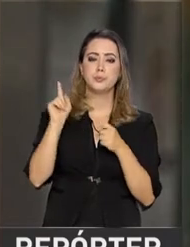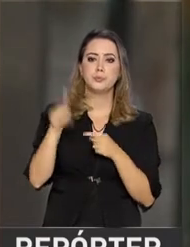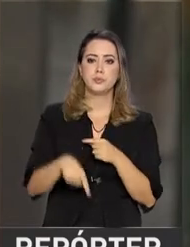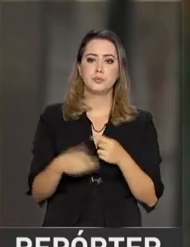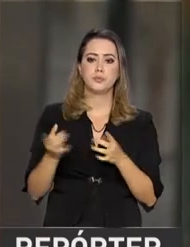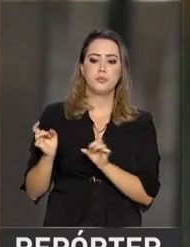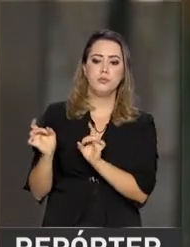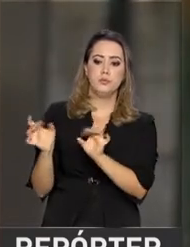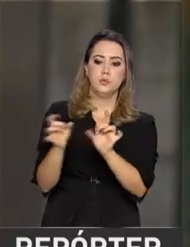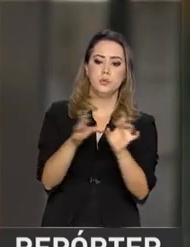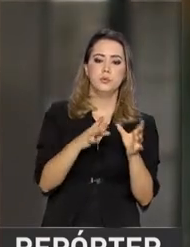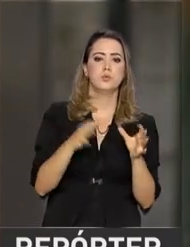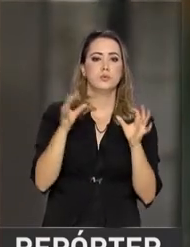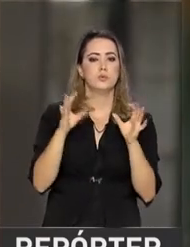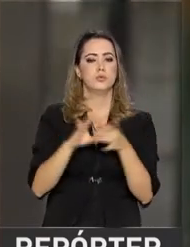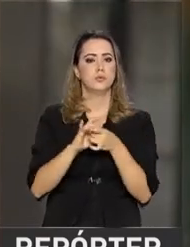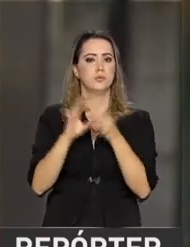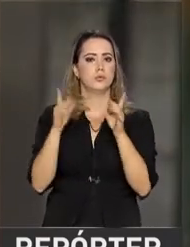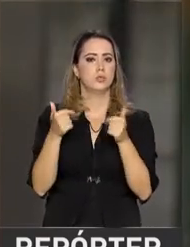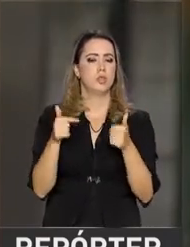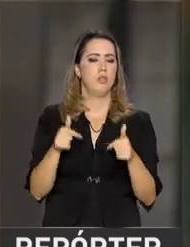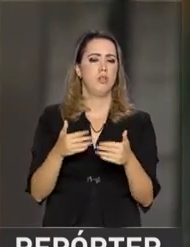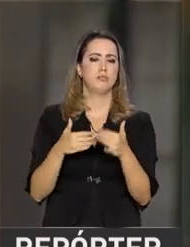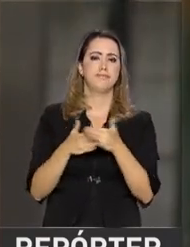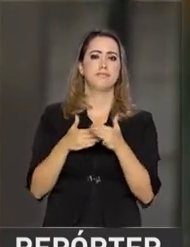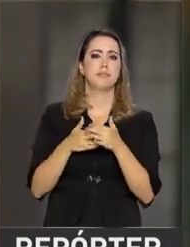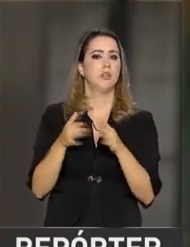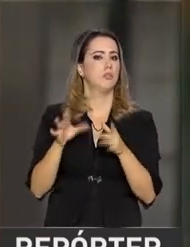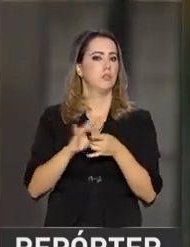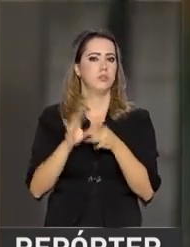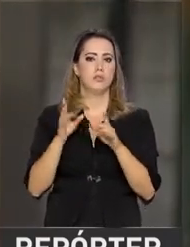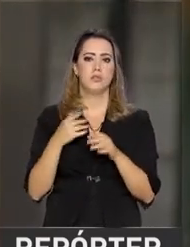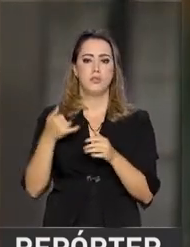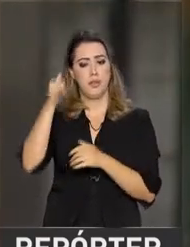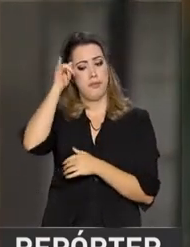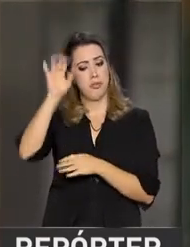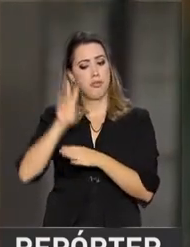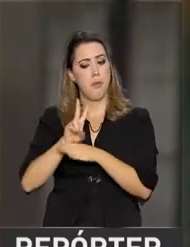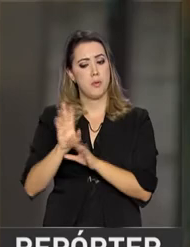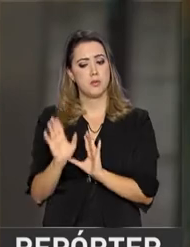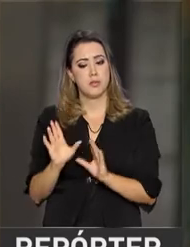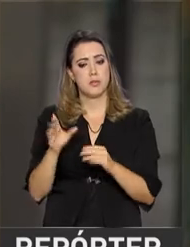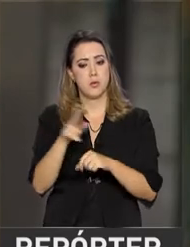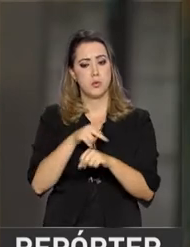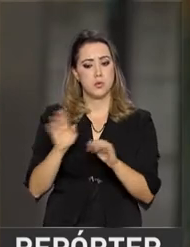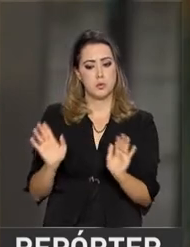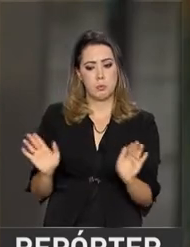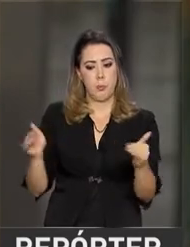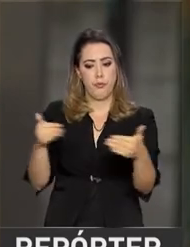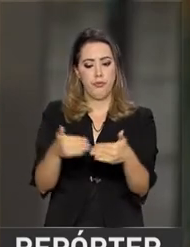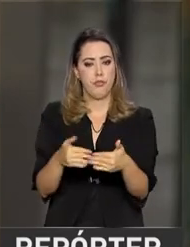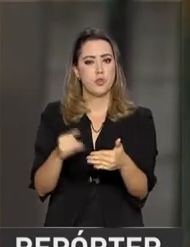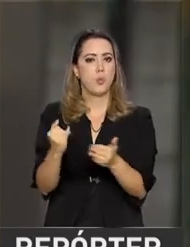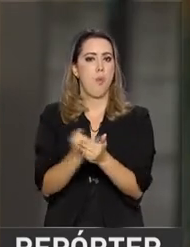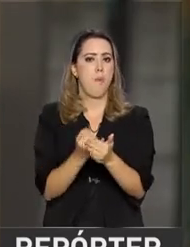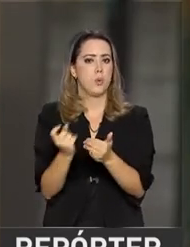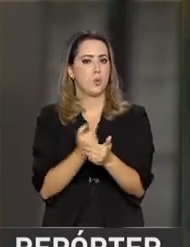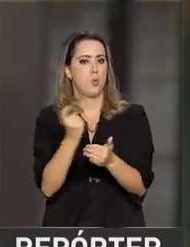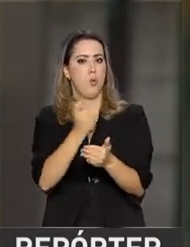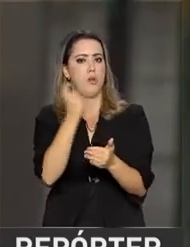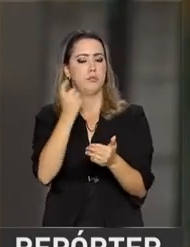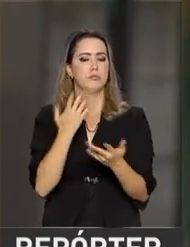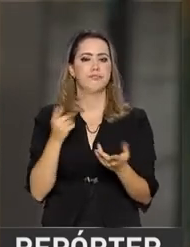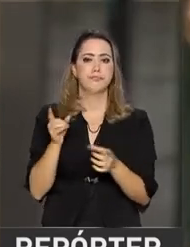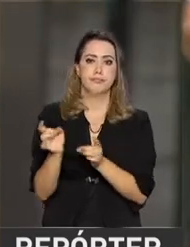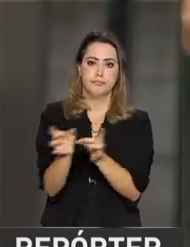sendo um comércio livre, sem barreiras e o combate ao protecionismo, quando os países aumentam as tarifas para a